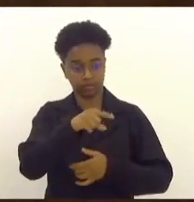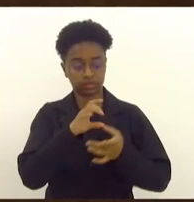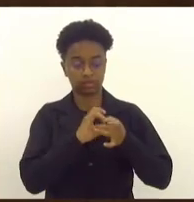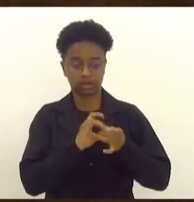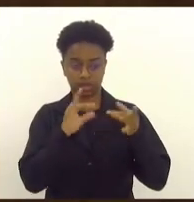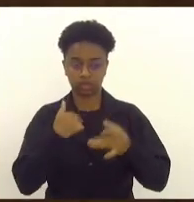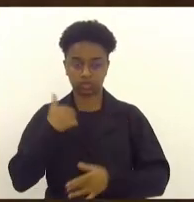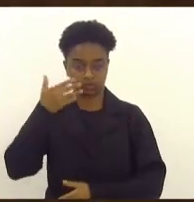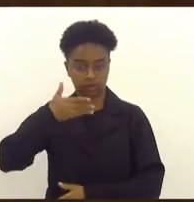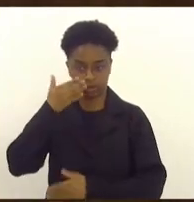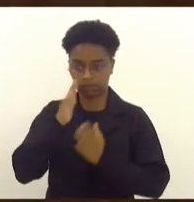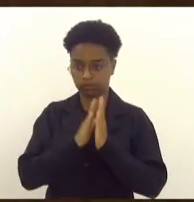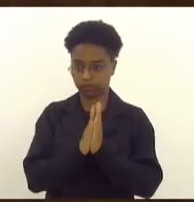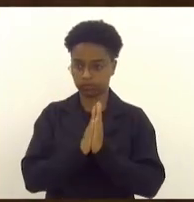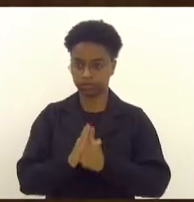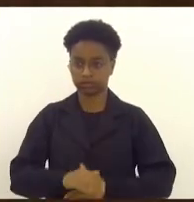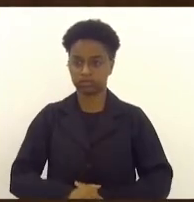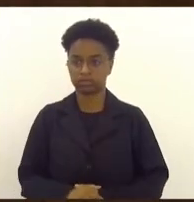senhor